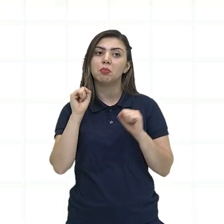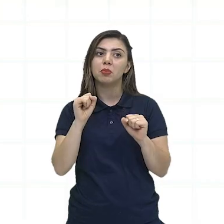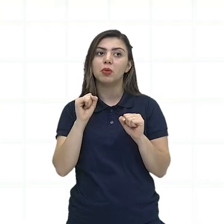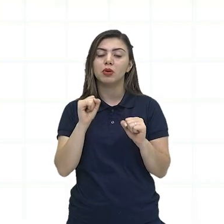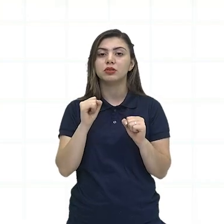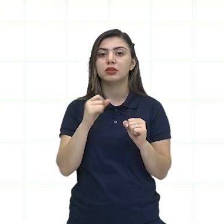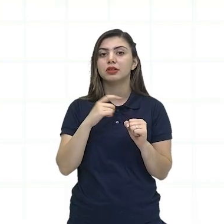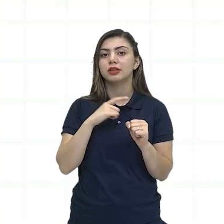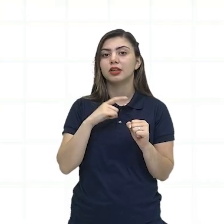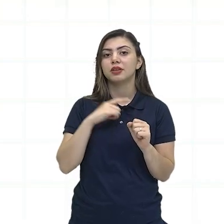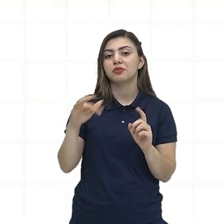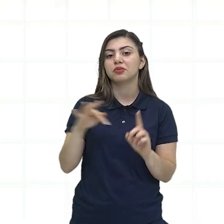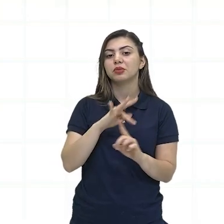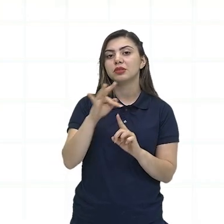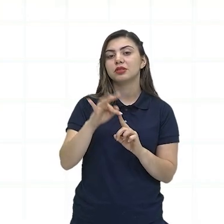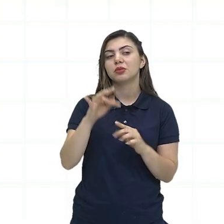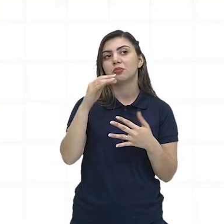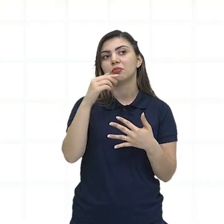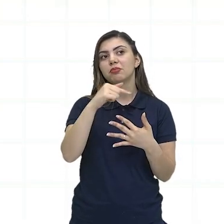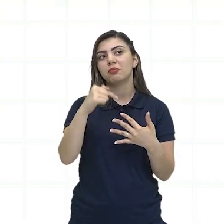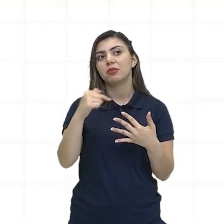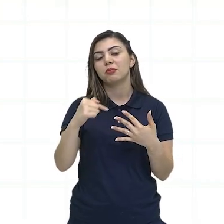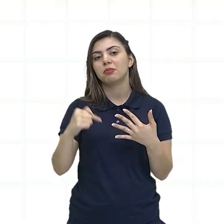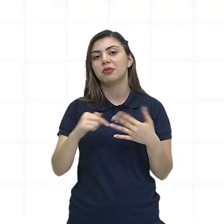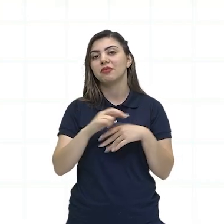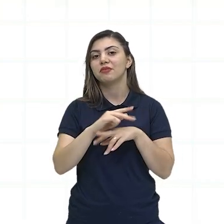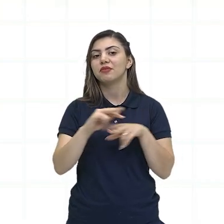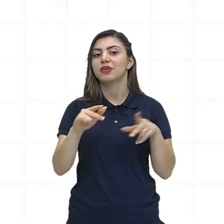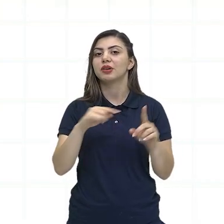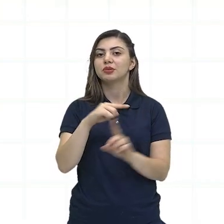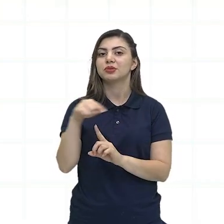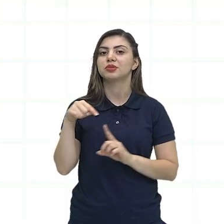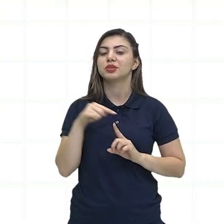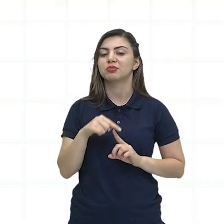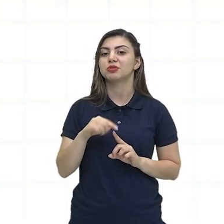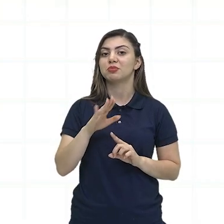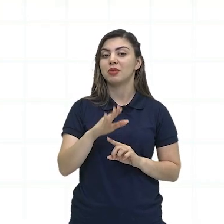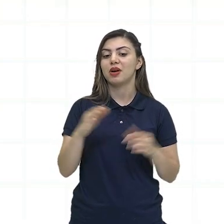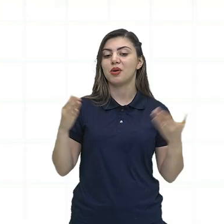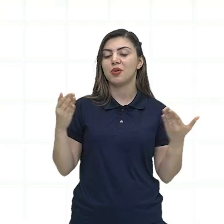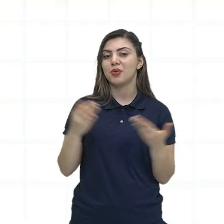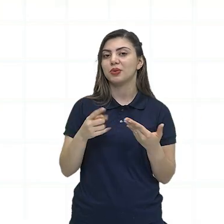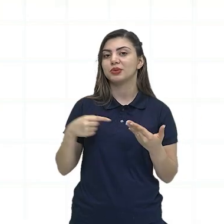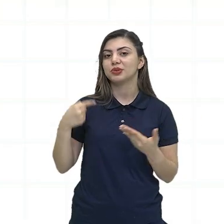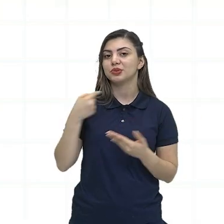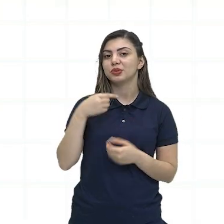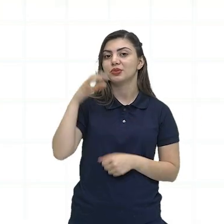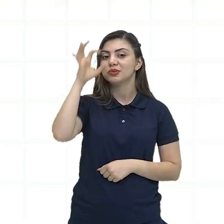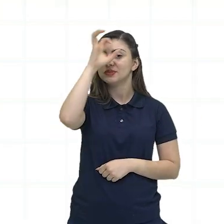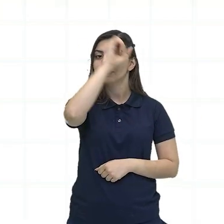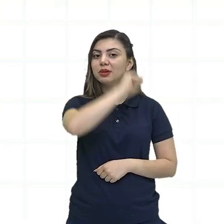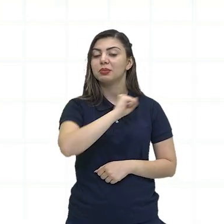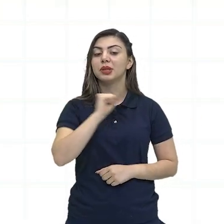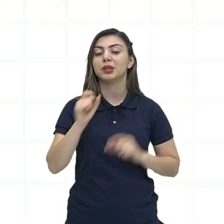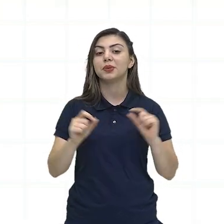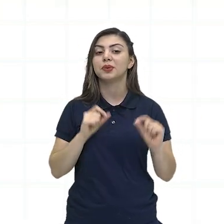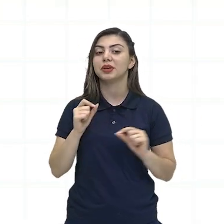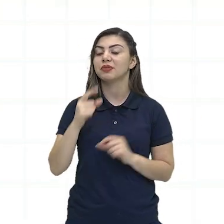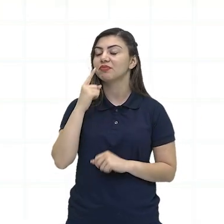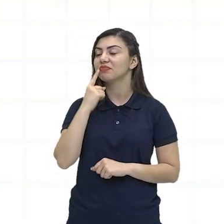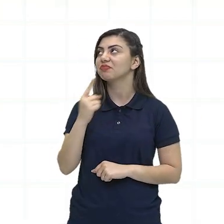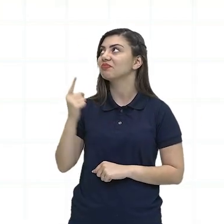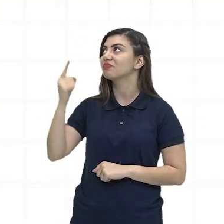né? Ele tem várias funções, vários tipos de advérbios, e nessa aula nós vamos ver o advérbio